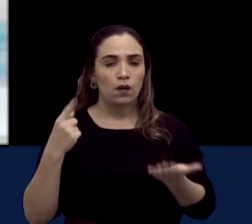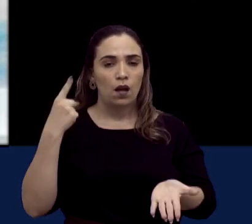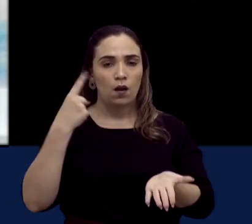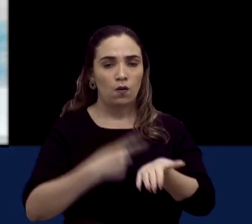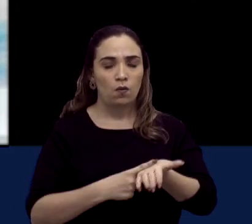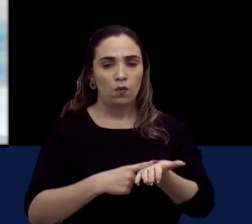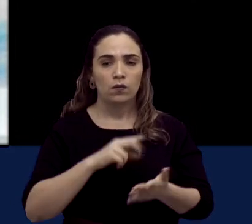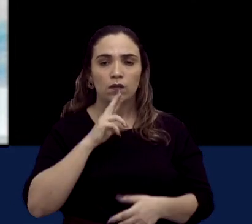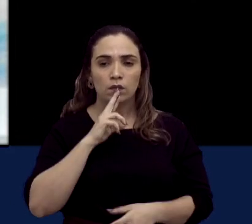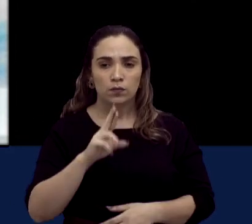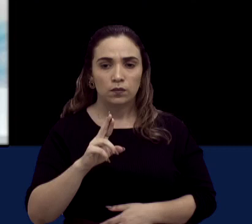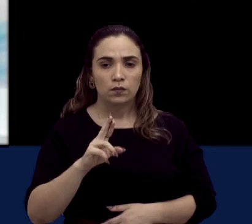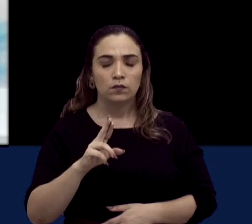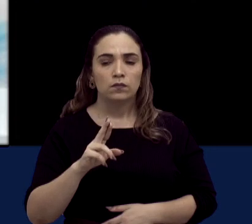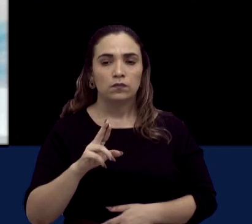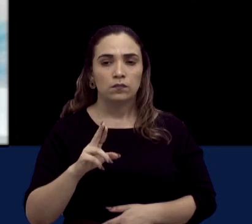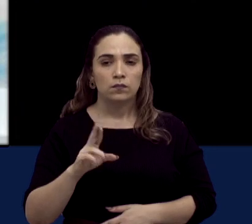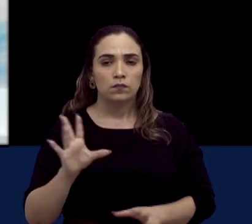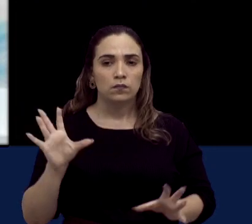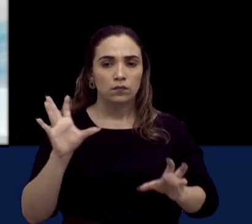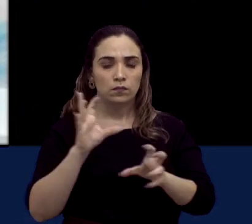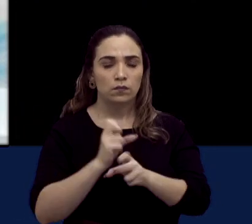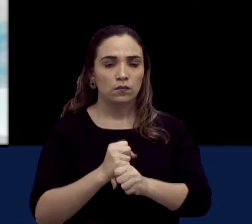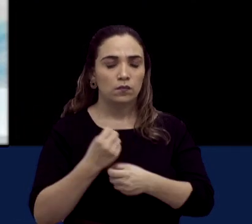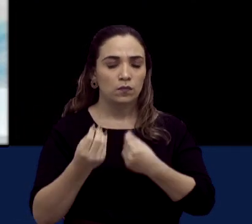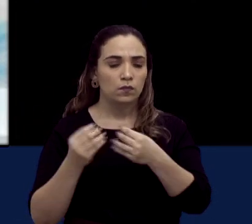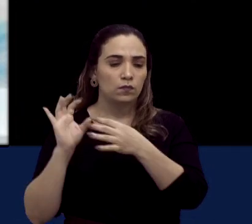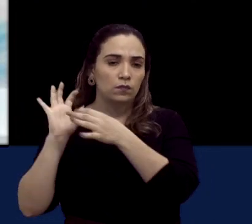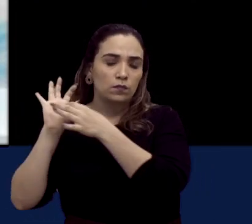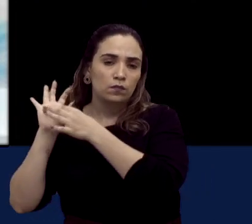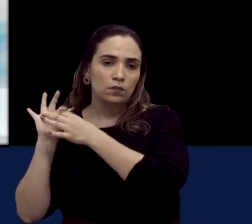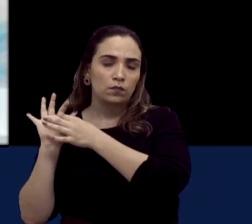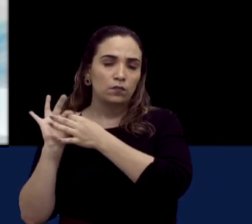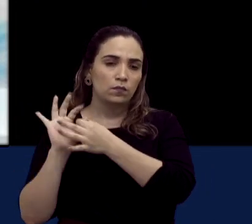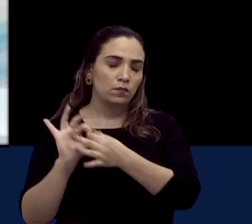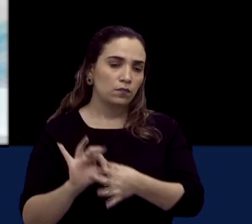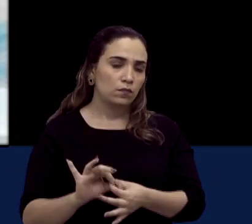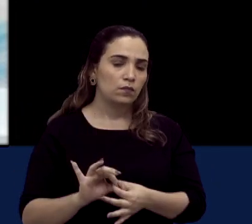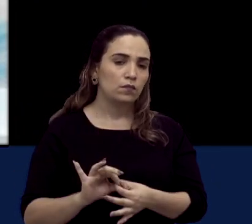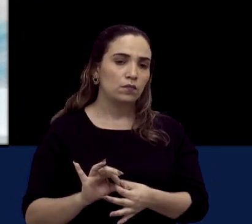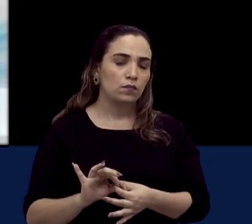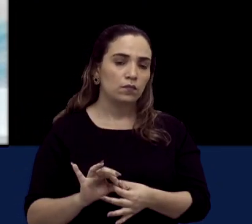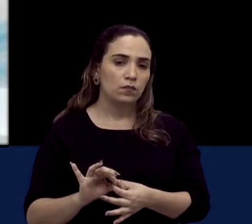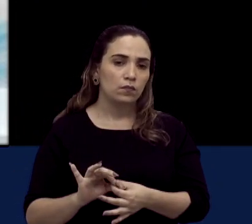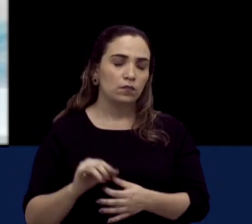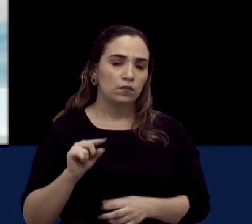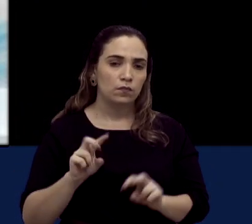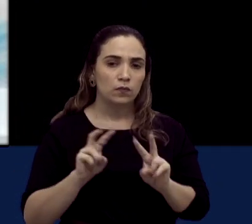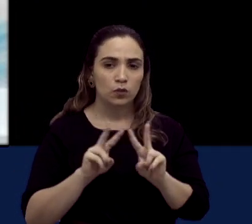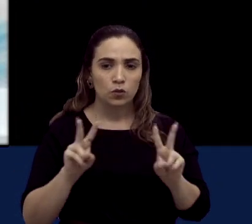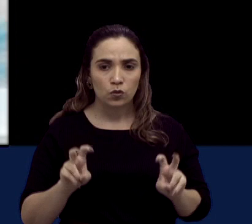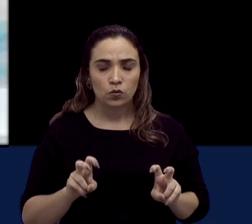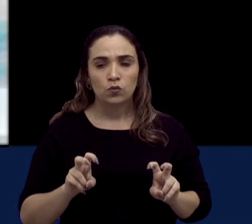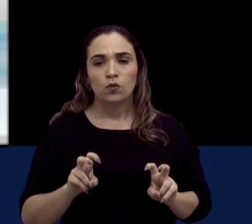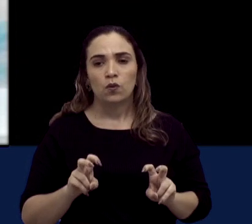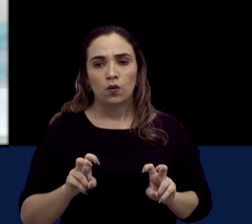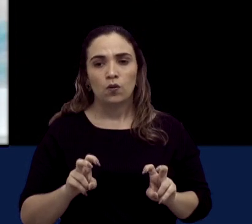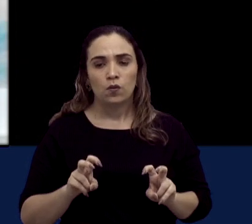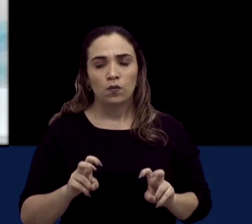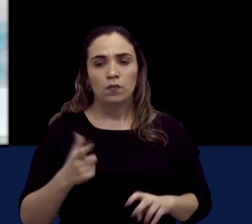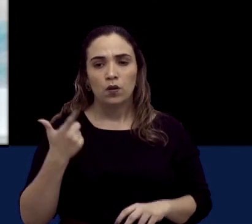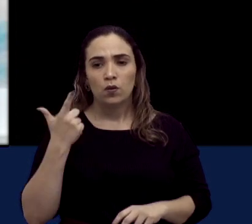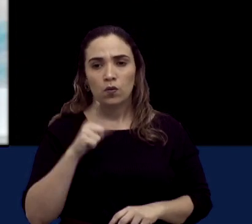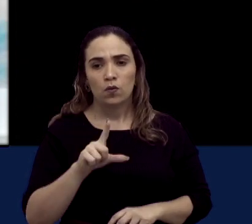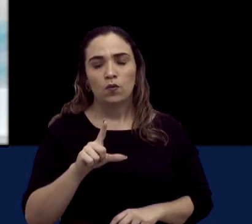resultados, eu vou trazer um pouquinho aqui da contextualização de como esses acordos de resultados chegaram ao